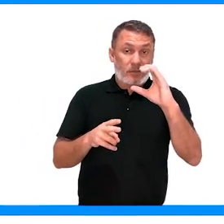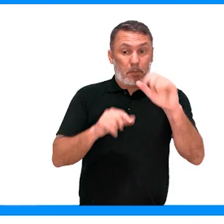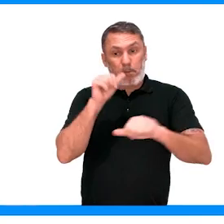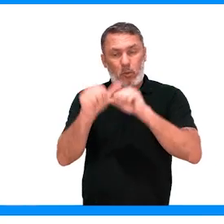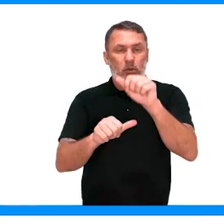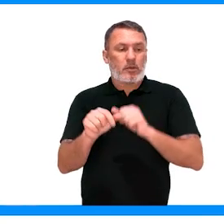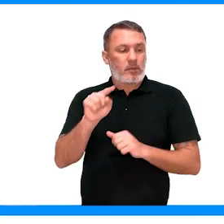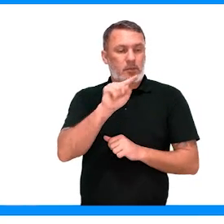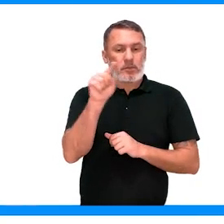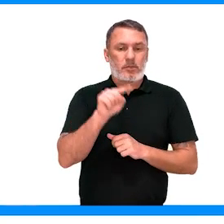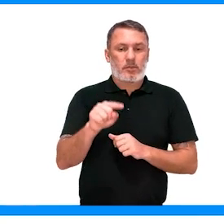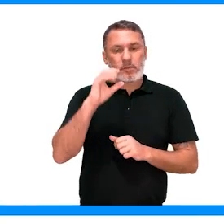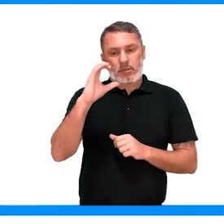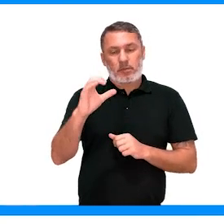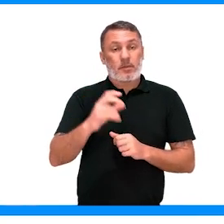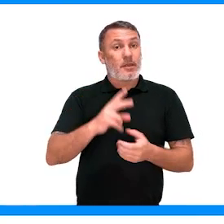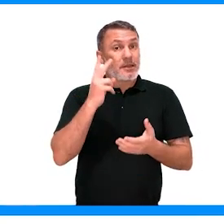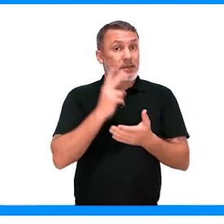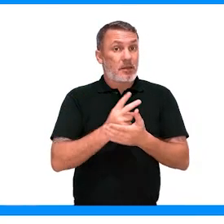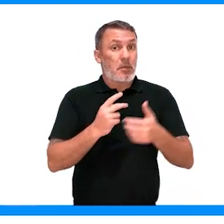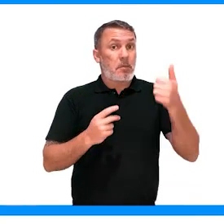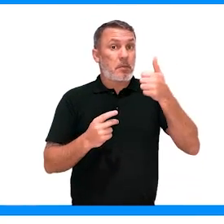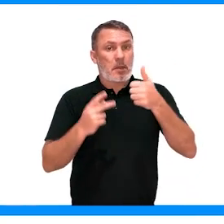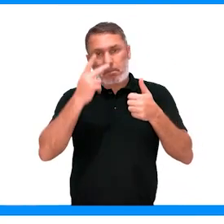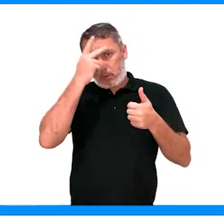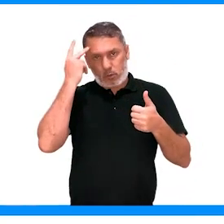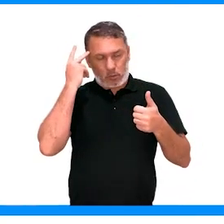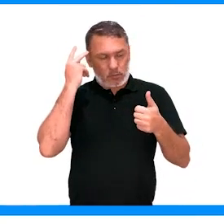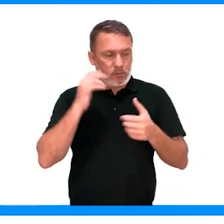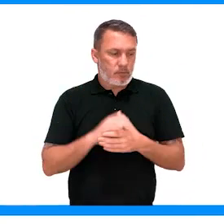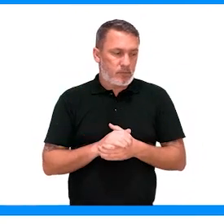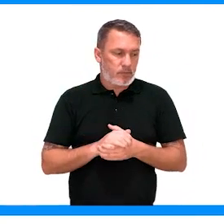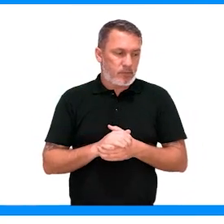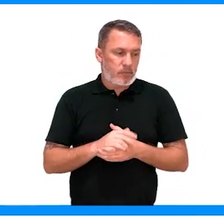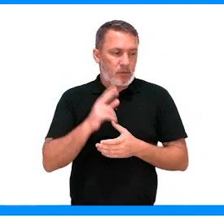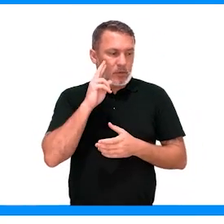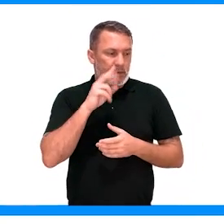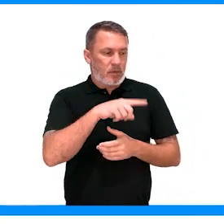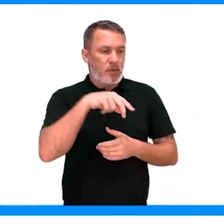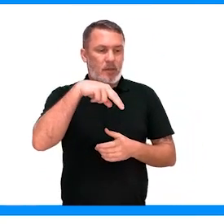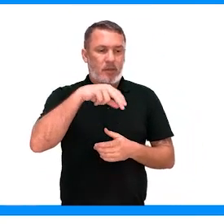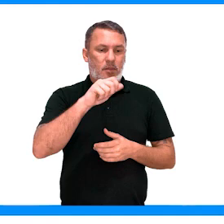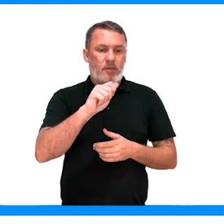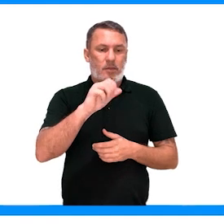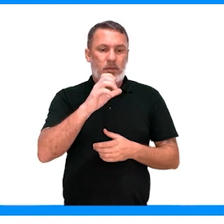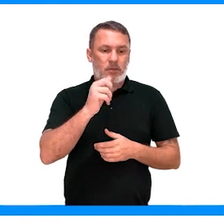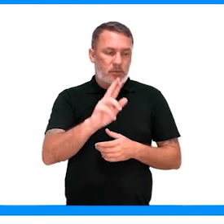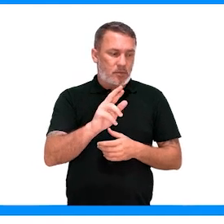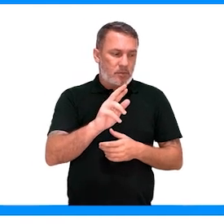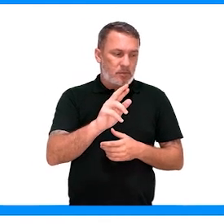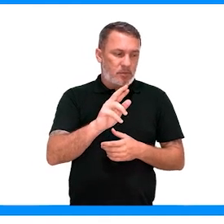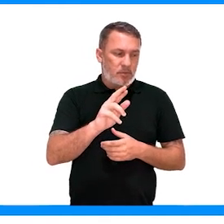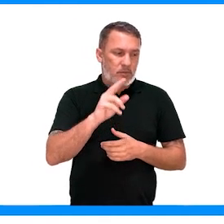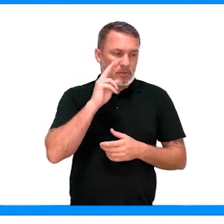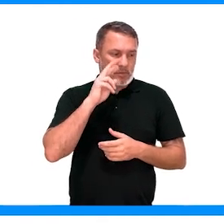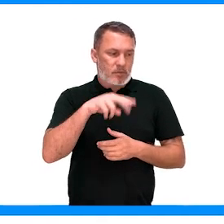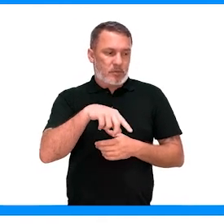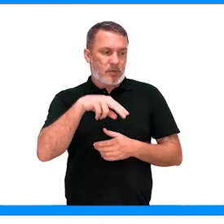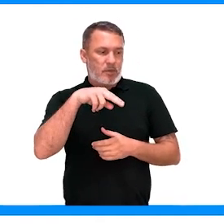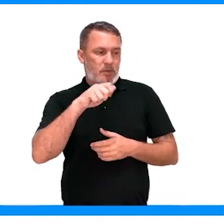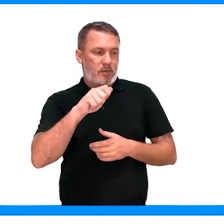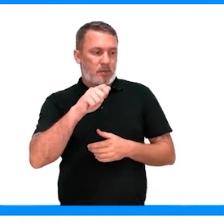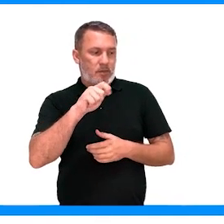para ZC. E vai ser sempre na primeira pessoa. Então, o verbo nascer, meio esquisito, a gente não costuma usar esse verbo, né? Eu